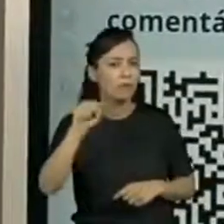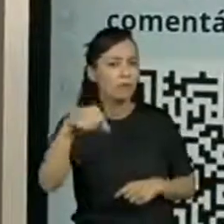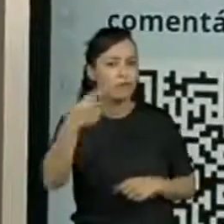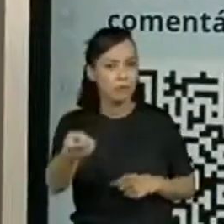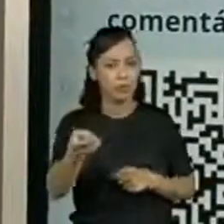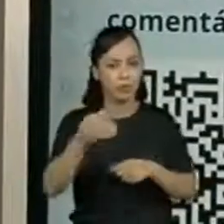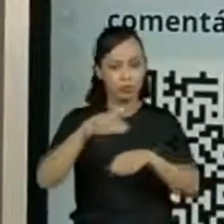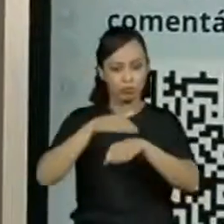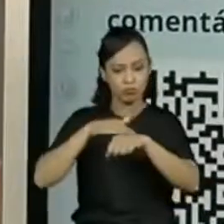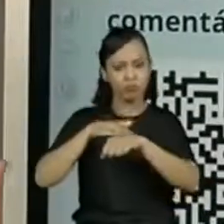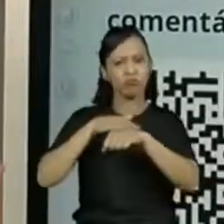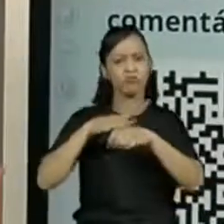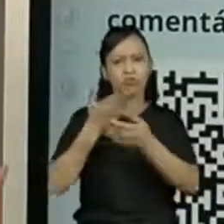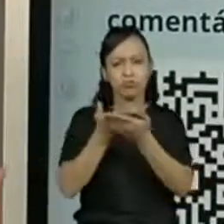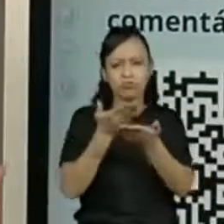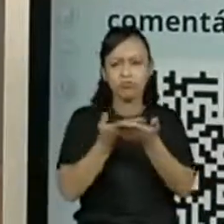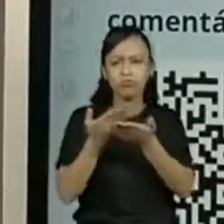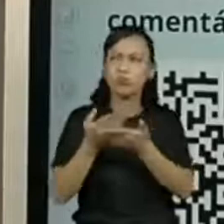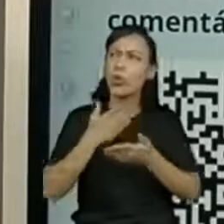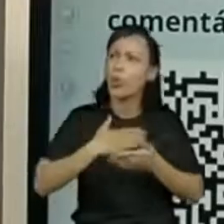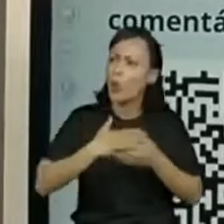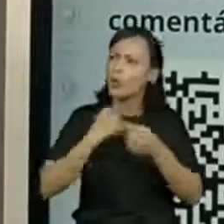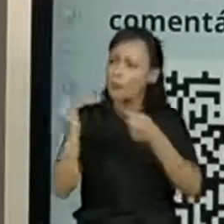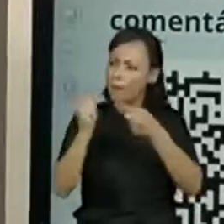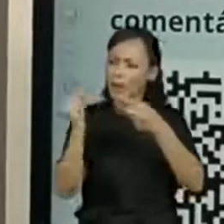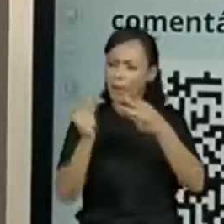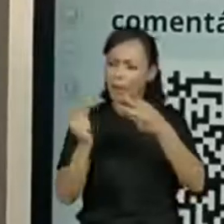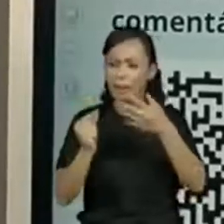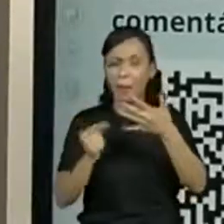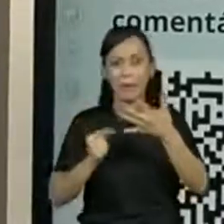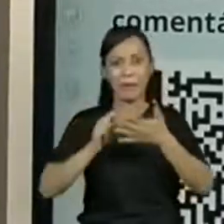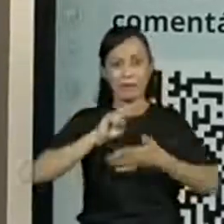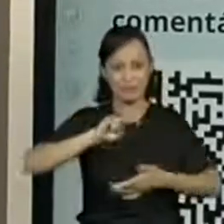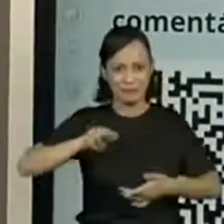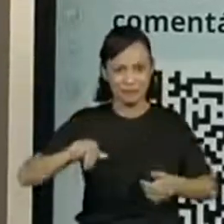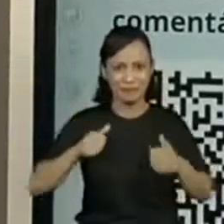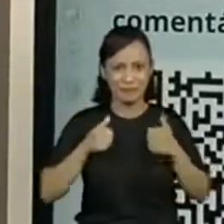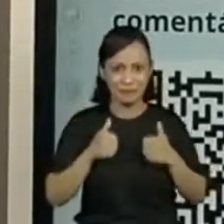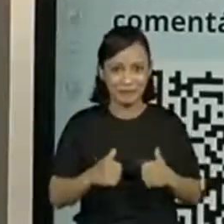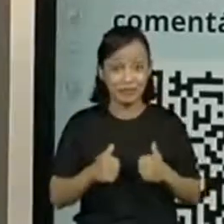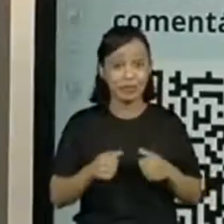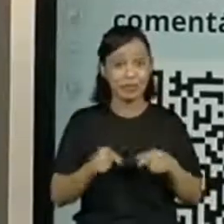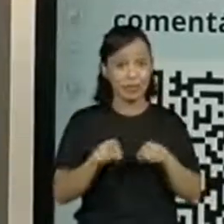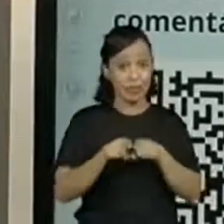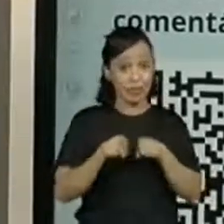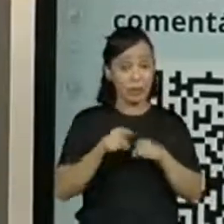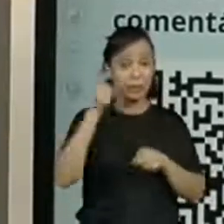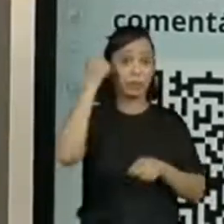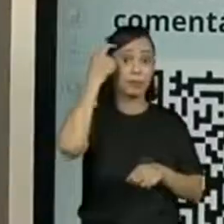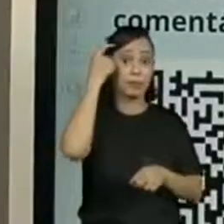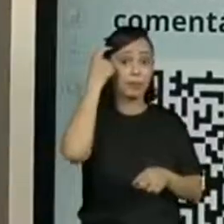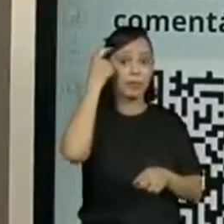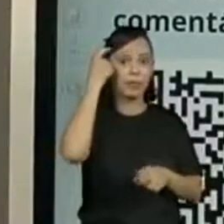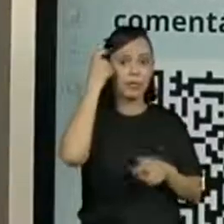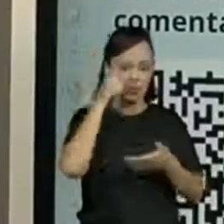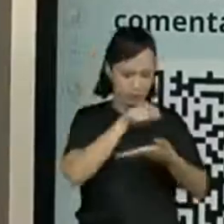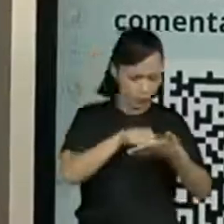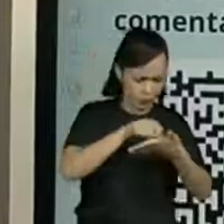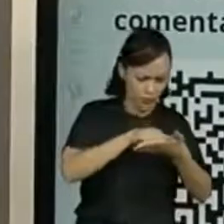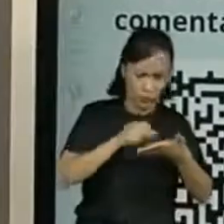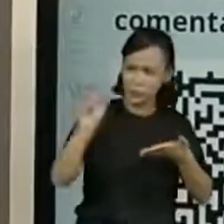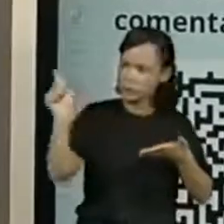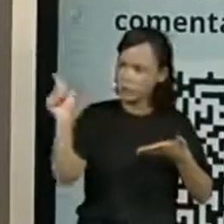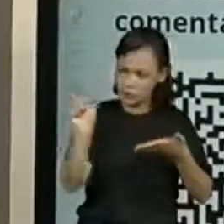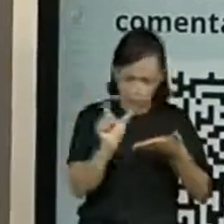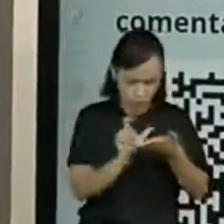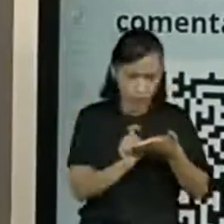continuar conversando sobre todas as nossas preferências durante e principalmente da importância da gente está refletindo sobre as escritas